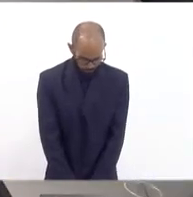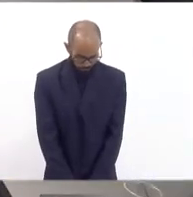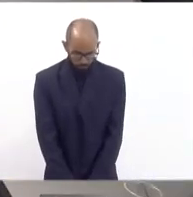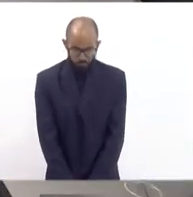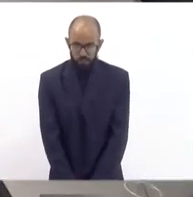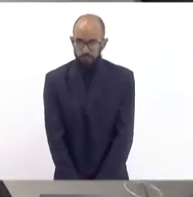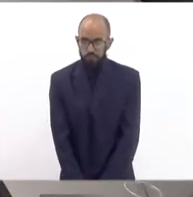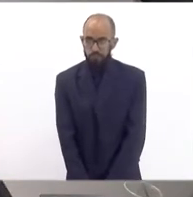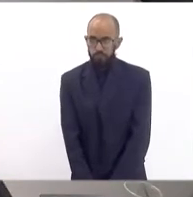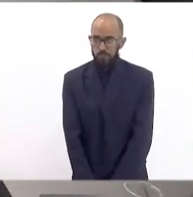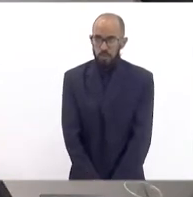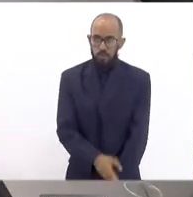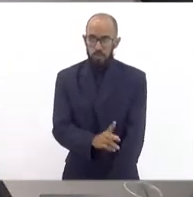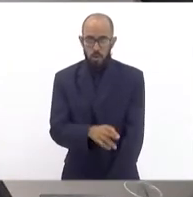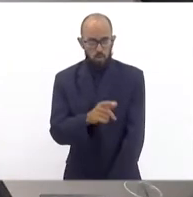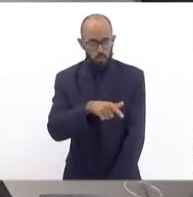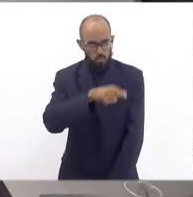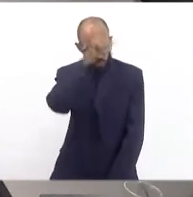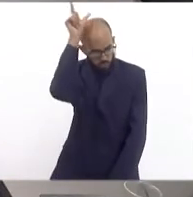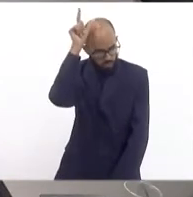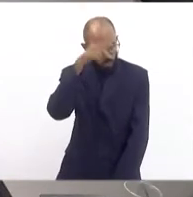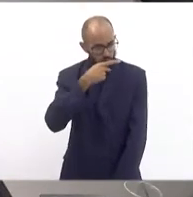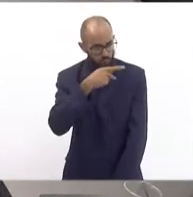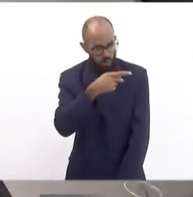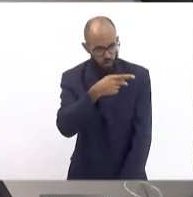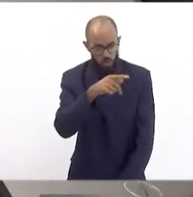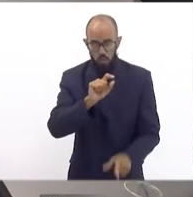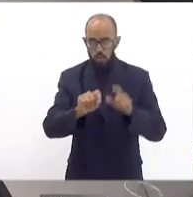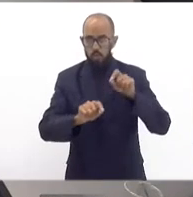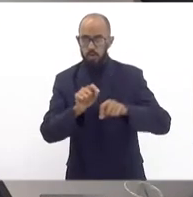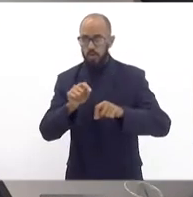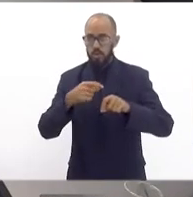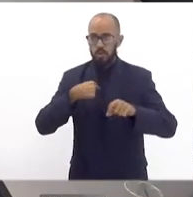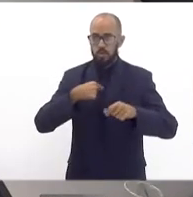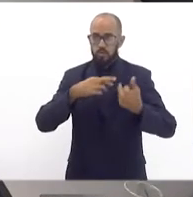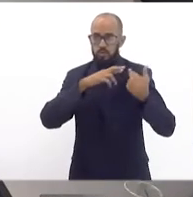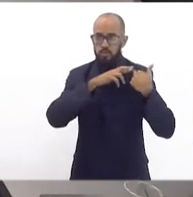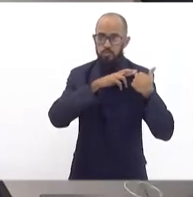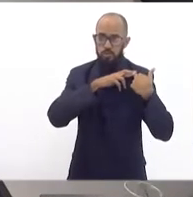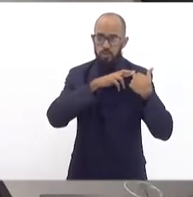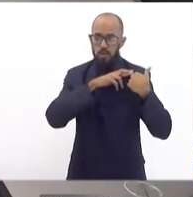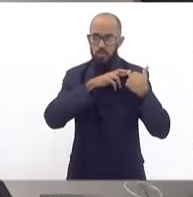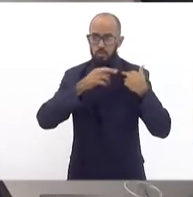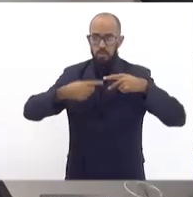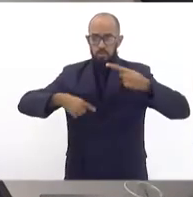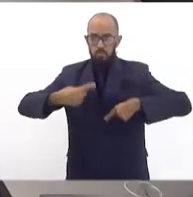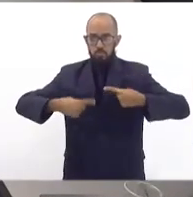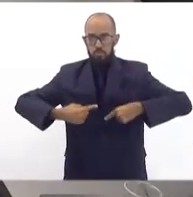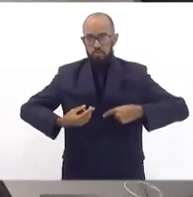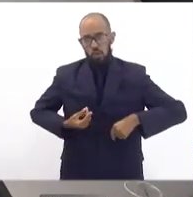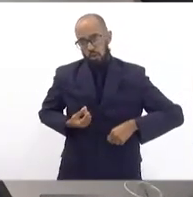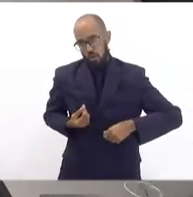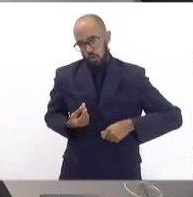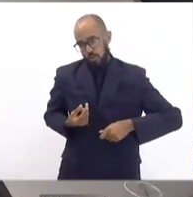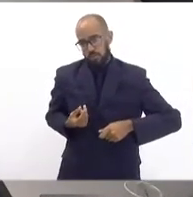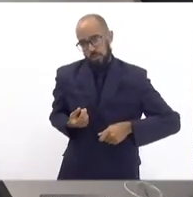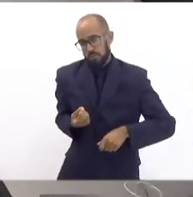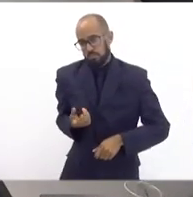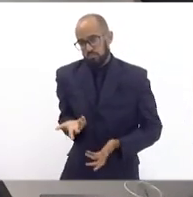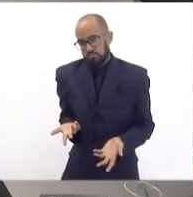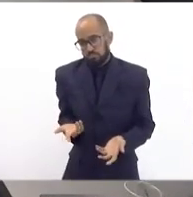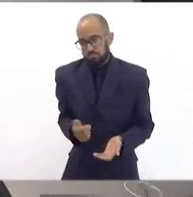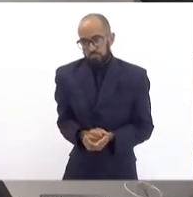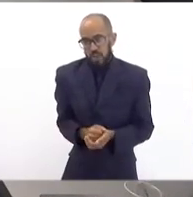como o deputado Luiz Paulo bem disse, né, eu sou responsável pela área de política econômica e tarifária, essa é da